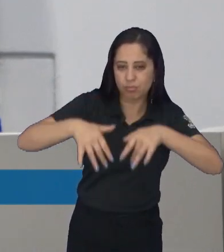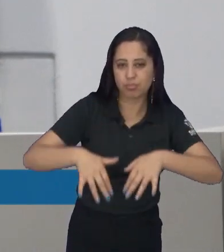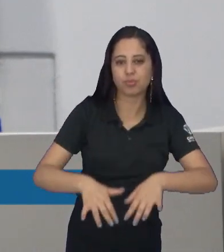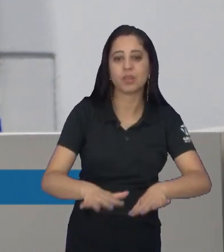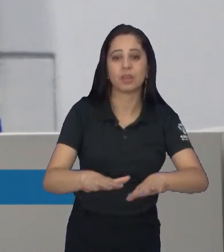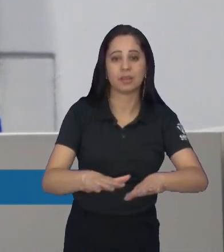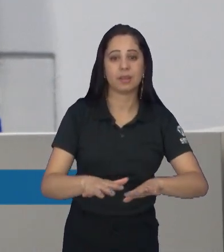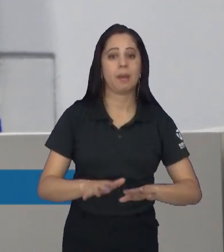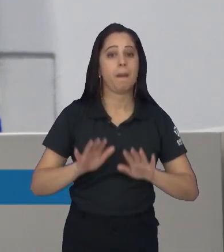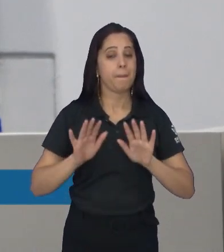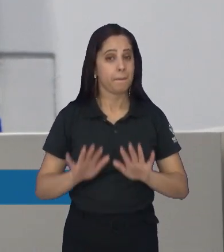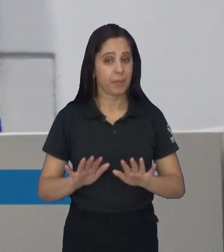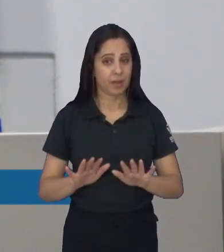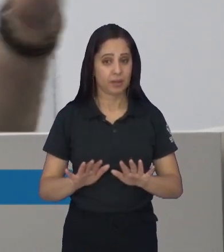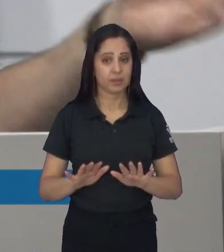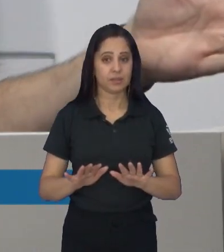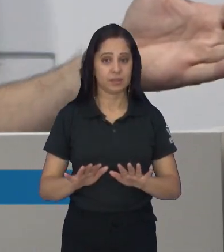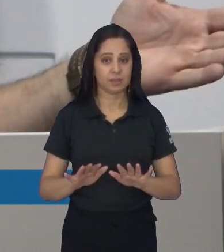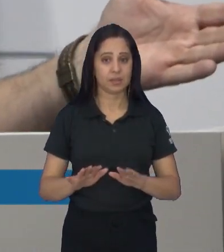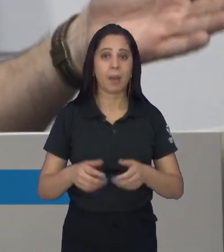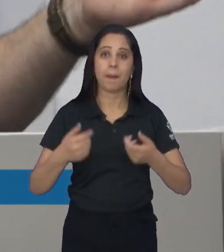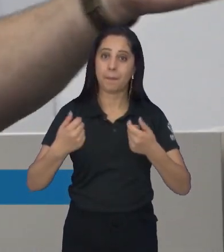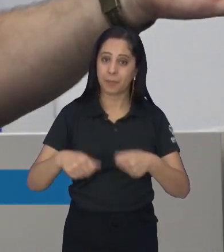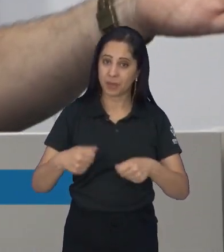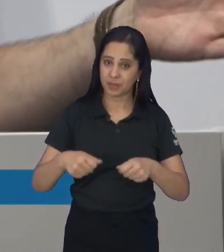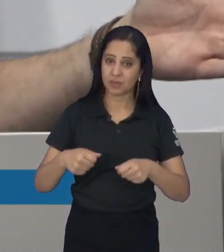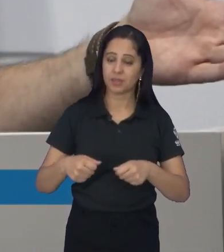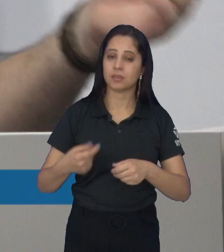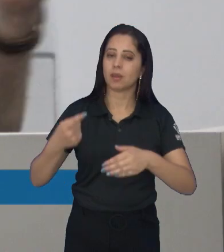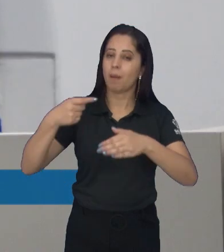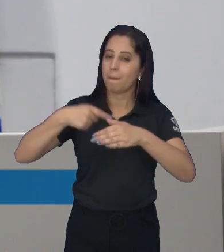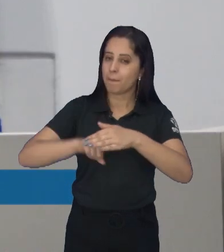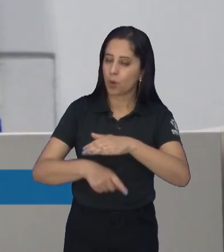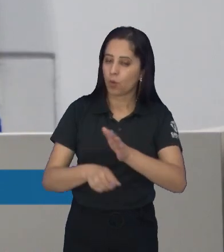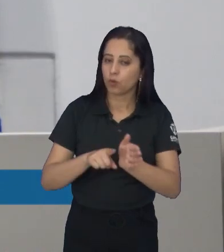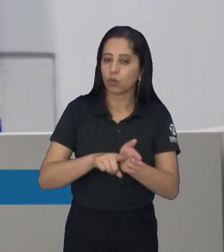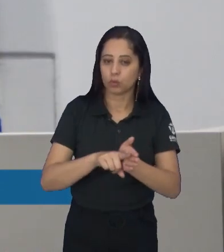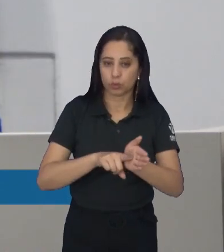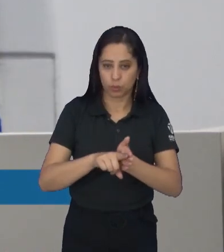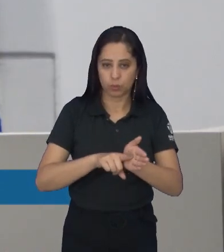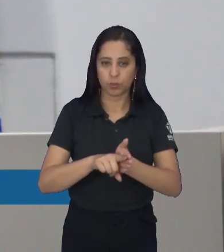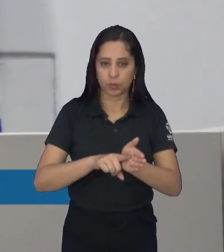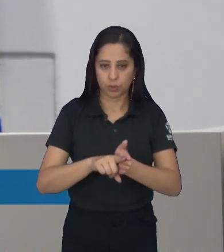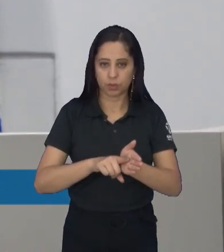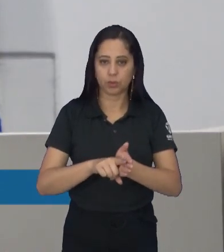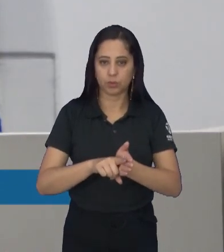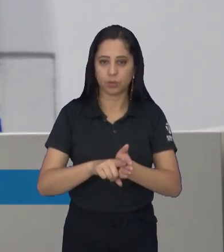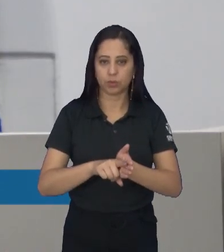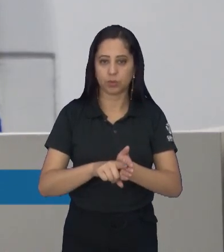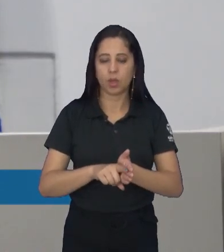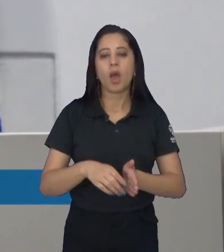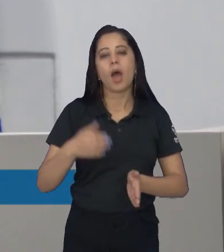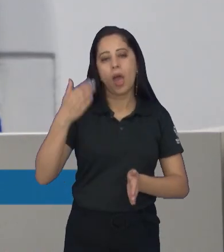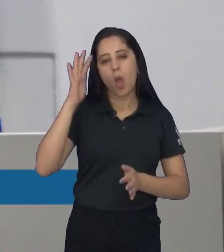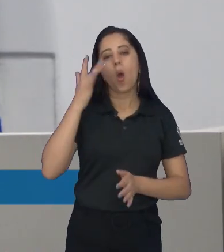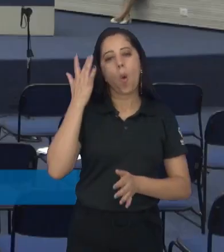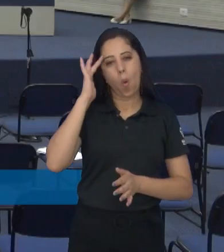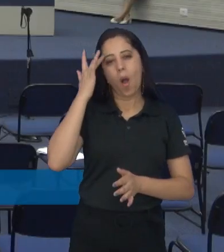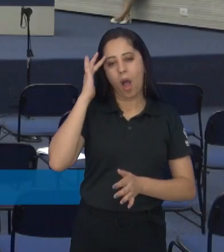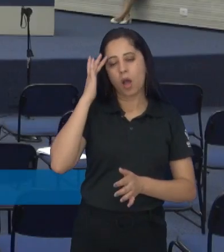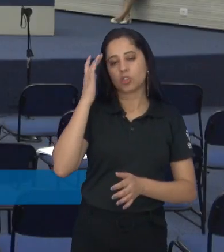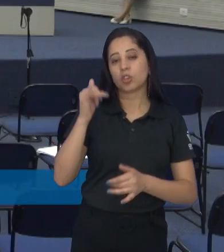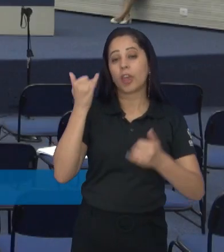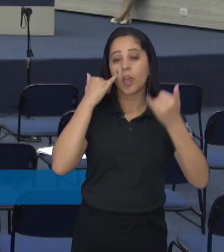mas aí é uma matéria que precisa ser mais aprofundada lá foi a informação que eu tive e acredito que tenha sido a informação que você teve